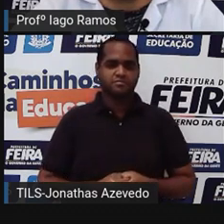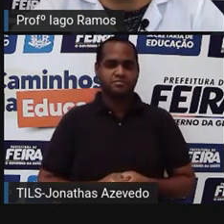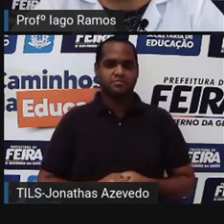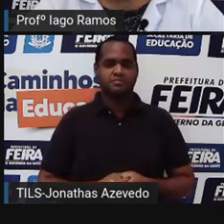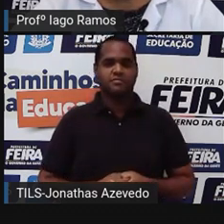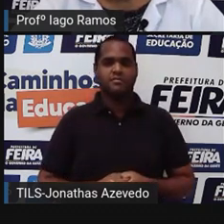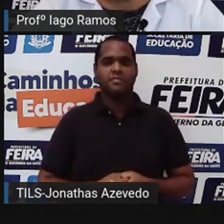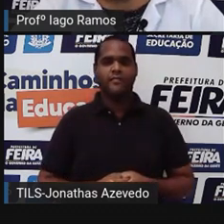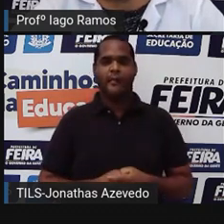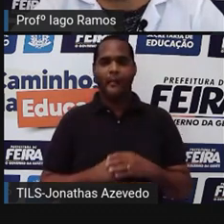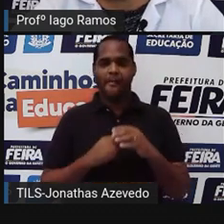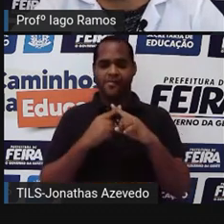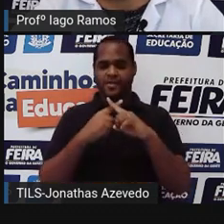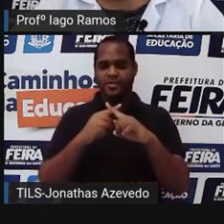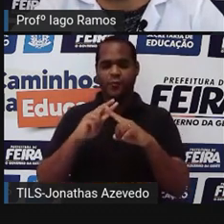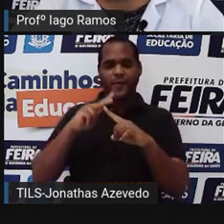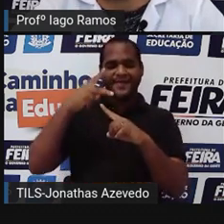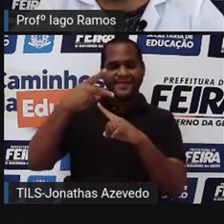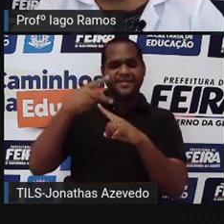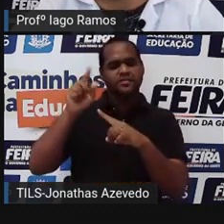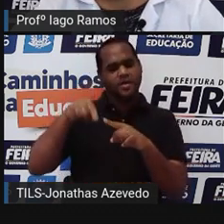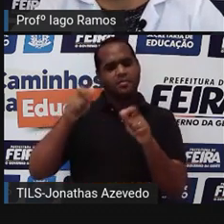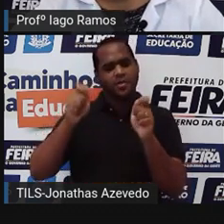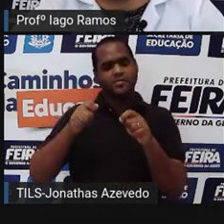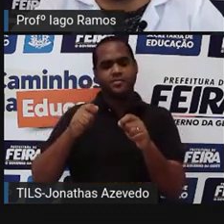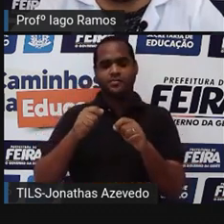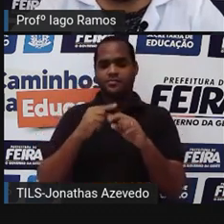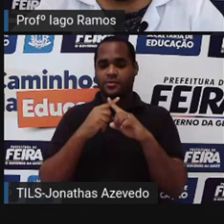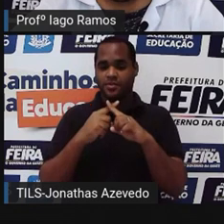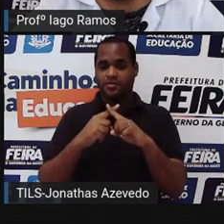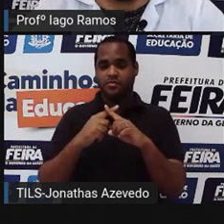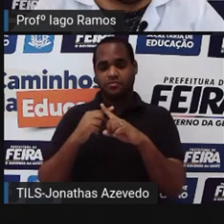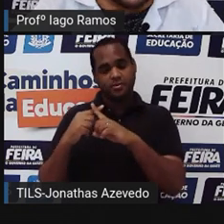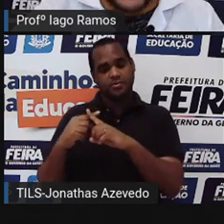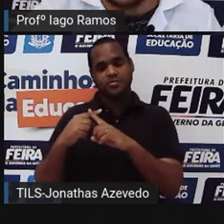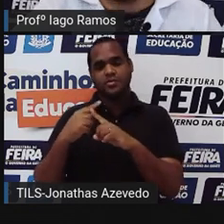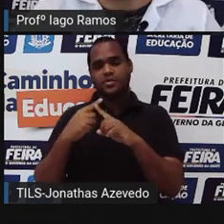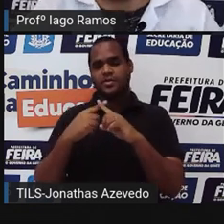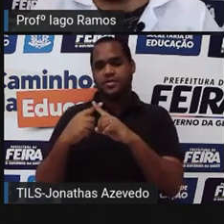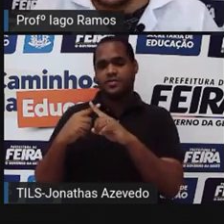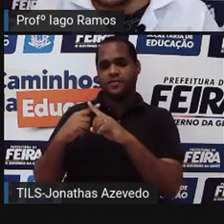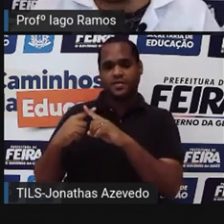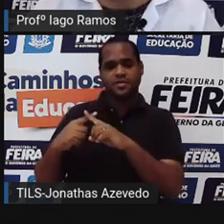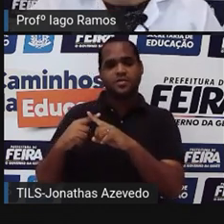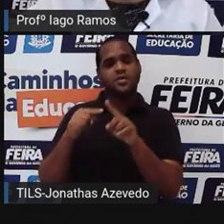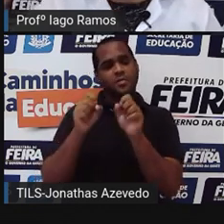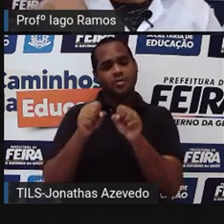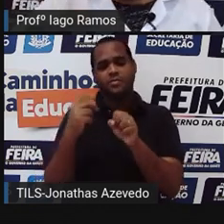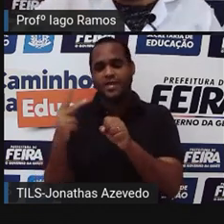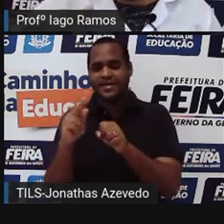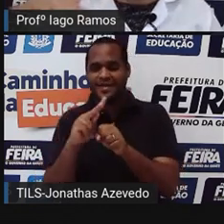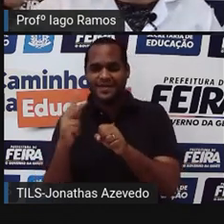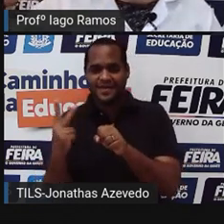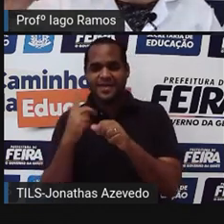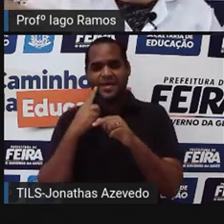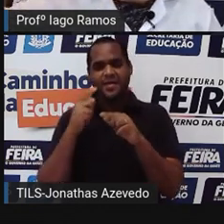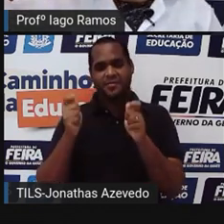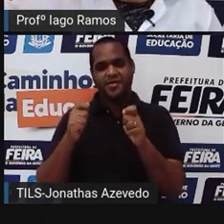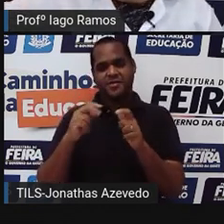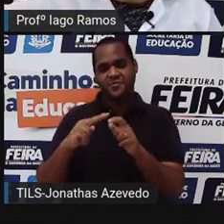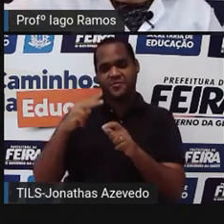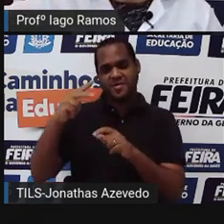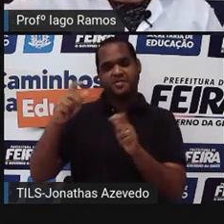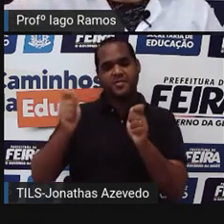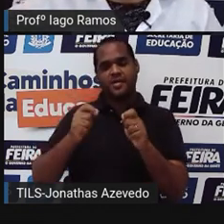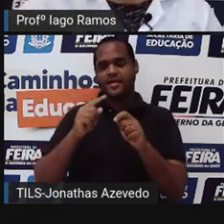E aquele x ao quadrado eu posso escrever como x vezes x, que é uma coisa vezes ela mesma. Na forma de potência é ela